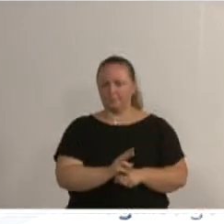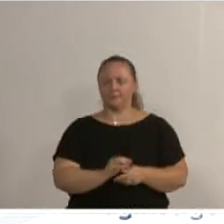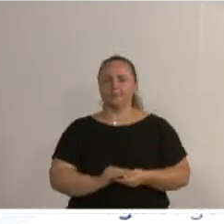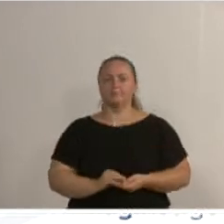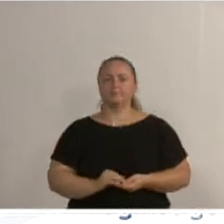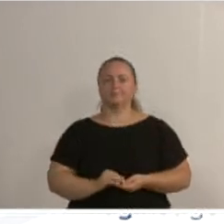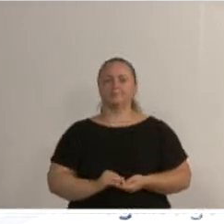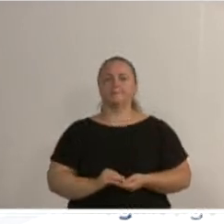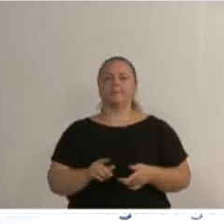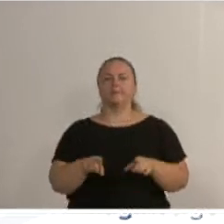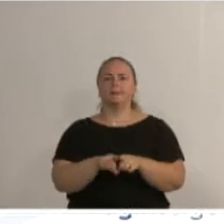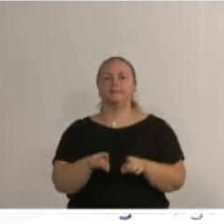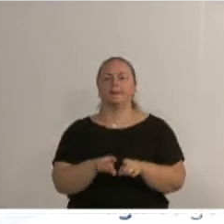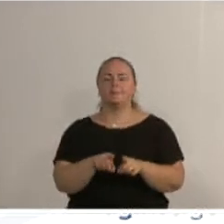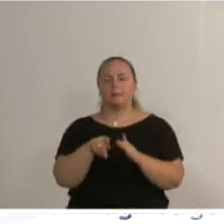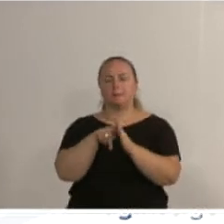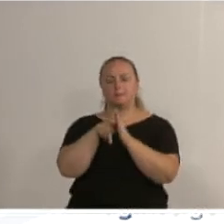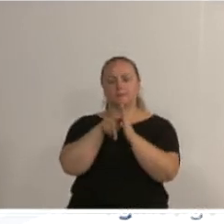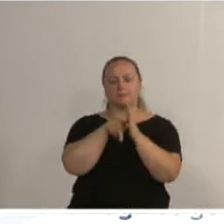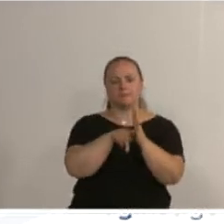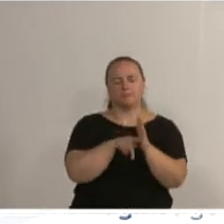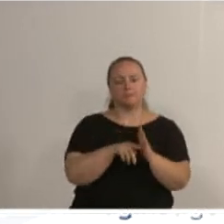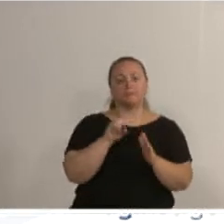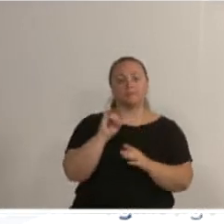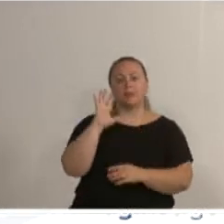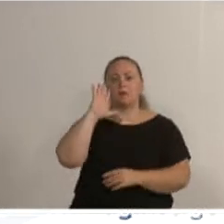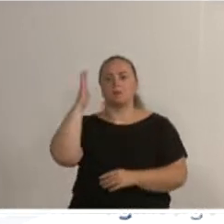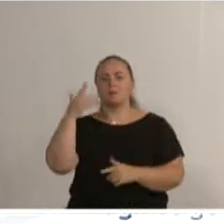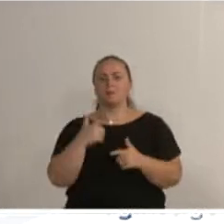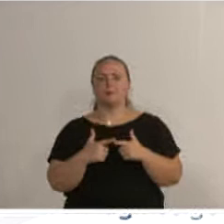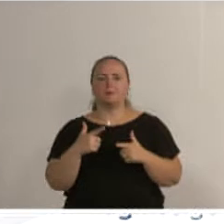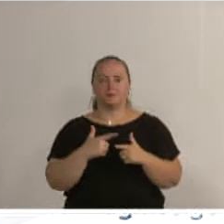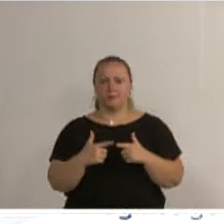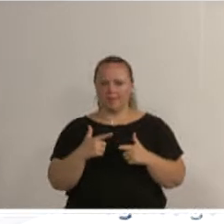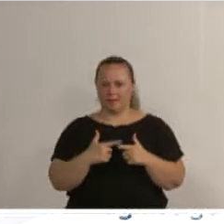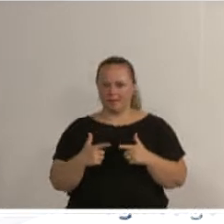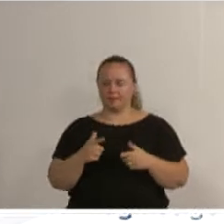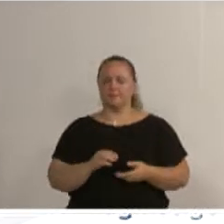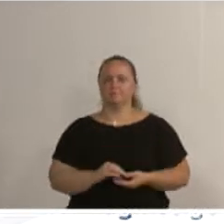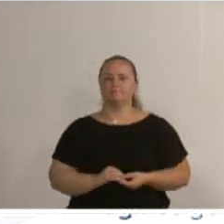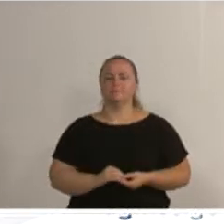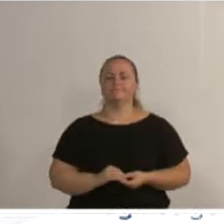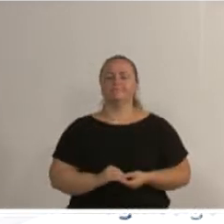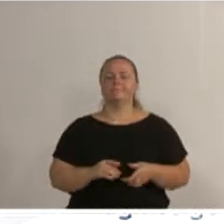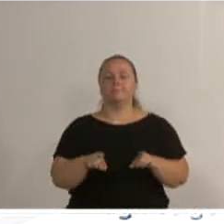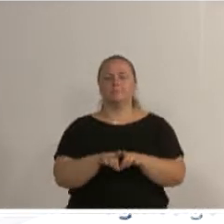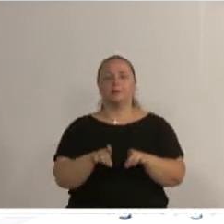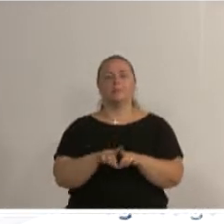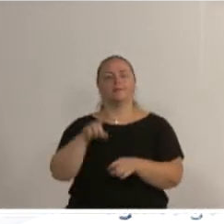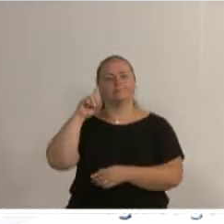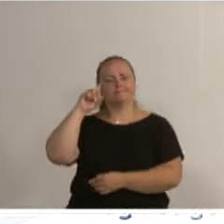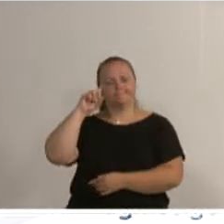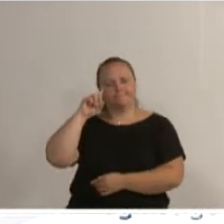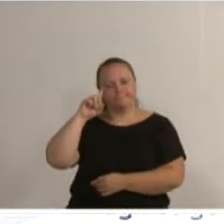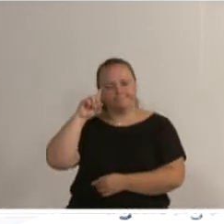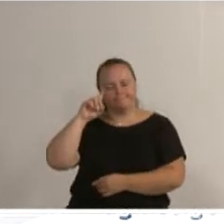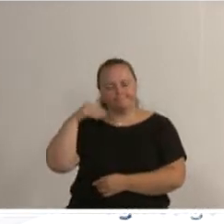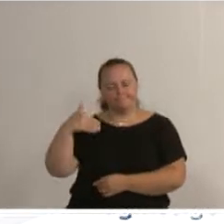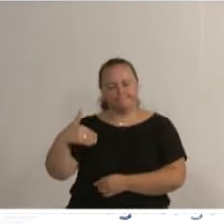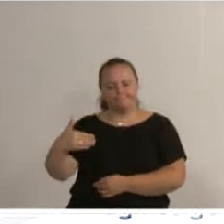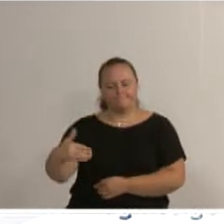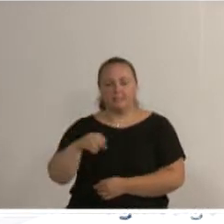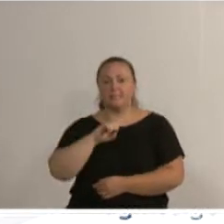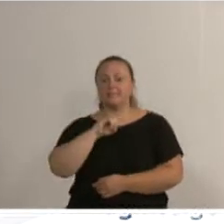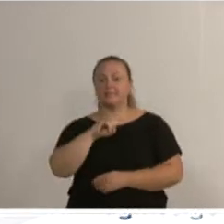fiscalizações investigatórias em razão de algum fato, fiscalizações de rotina e fiscalizações por